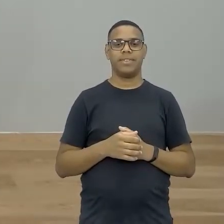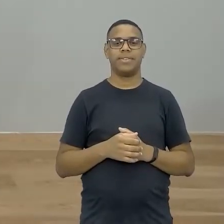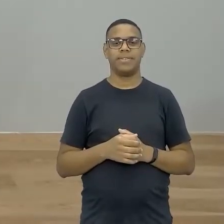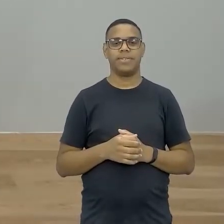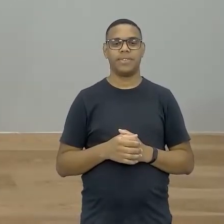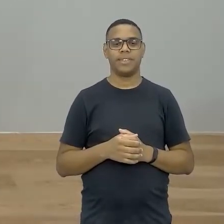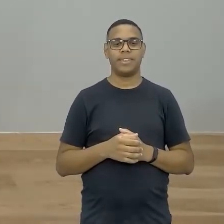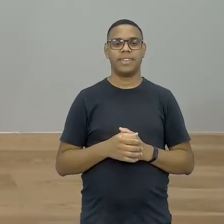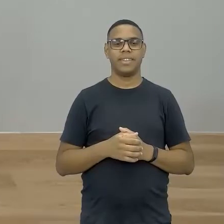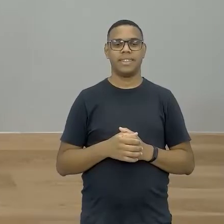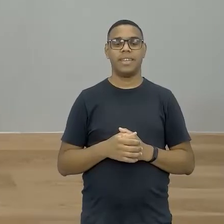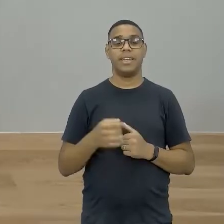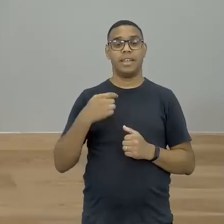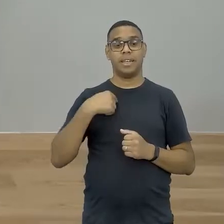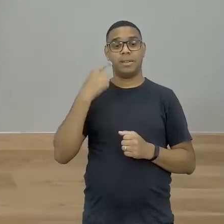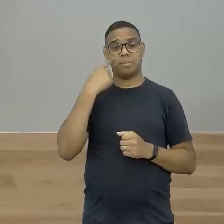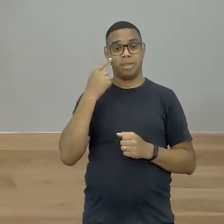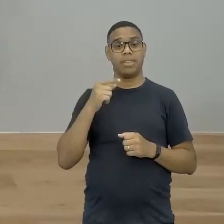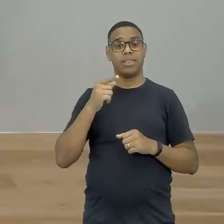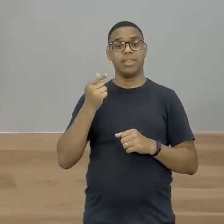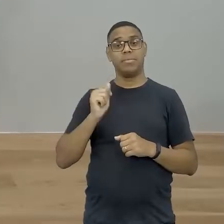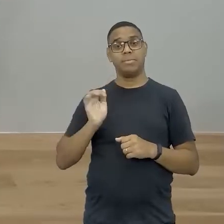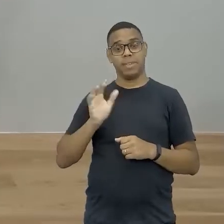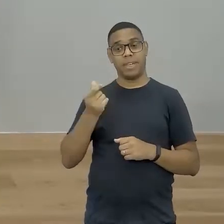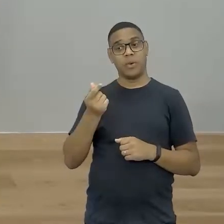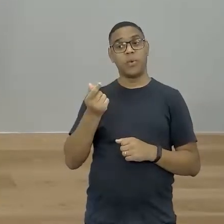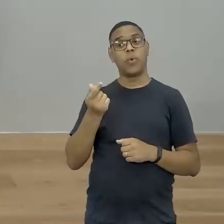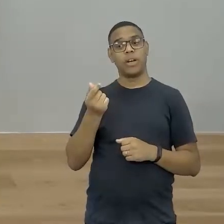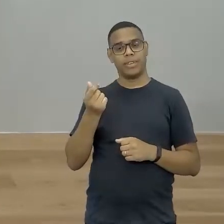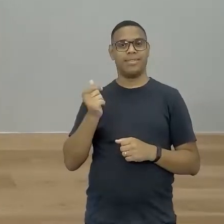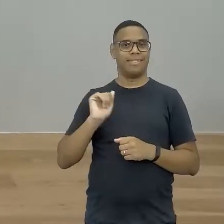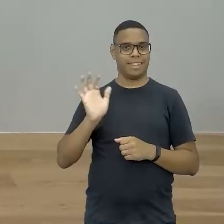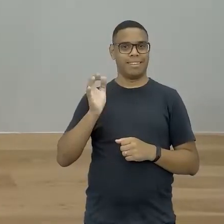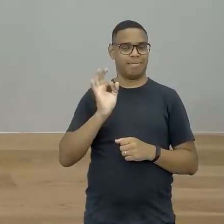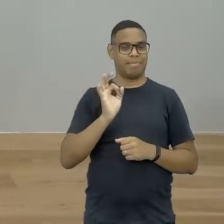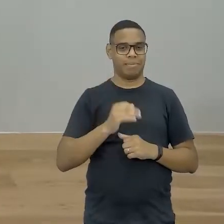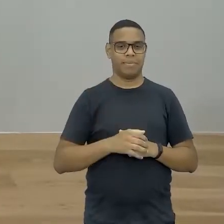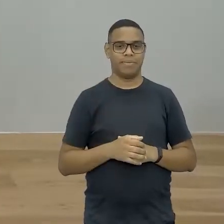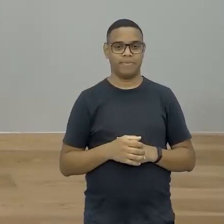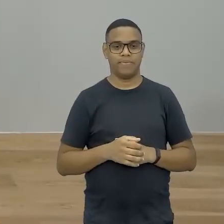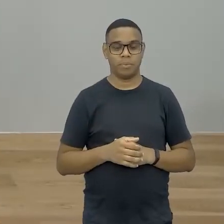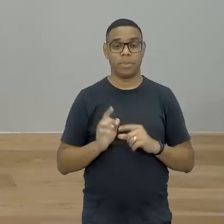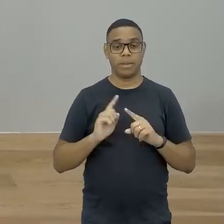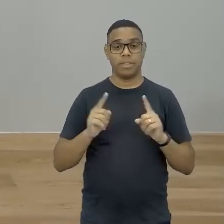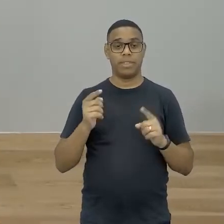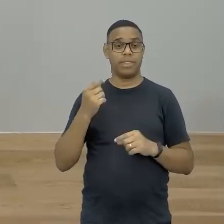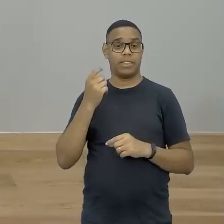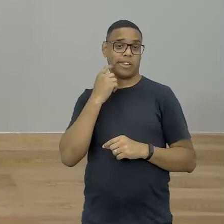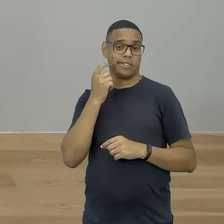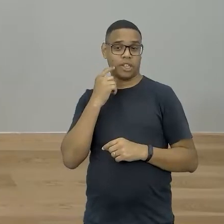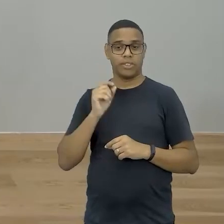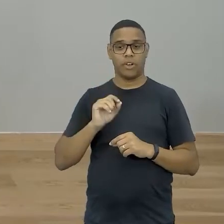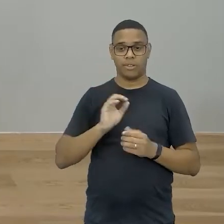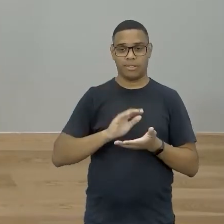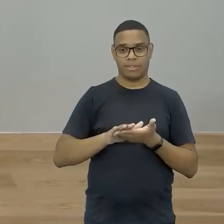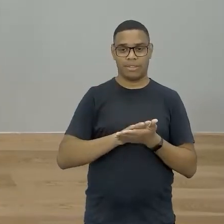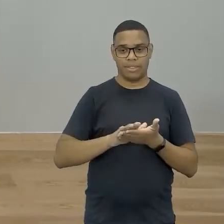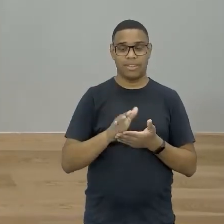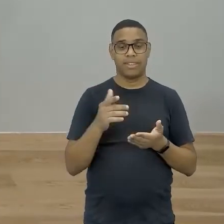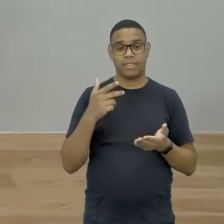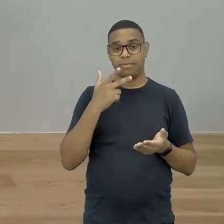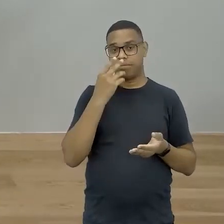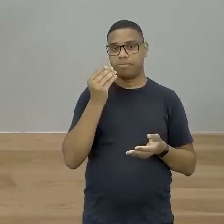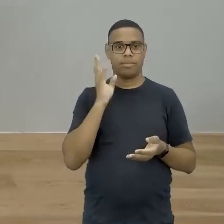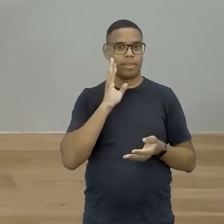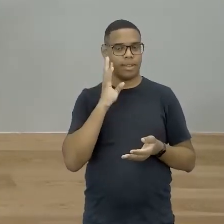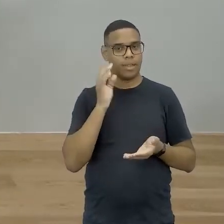Não tinha pensado no preço, é verdade. tem esse Vamos pensar fator no aí, preço do importante. produto. Mas já que não é um chiclete, seria muito